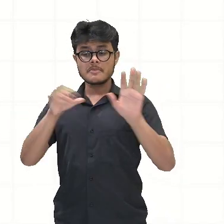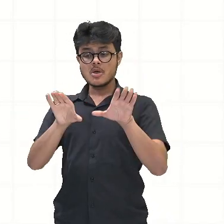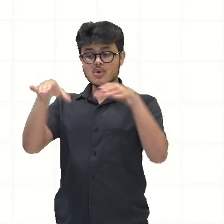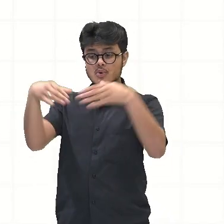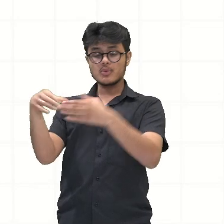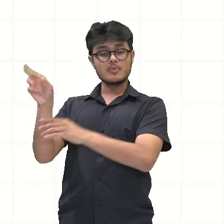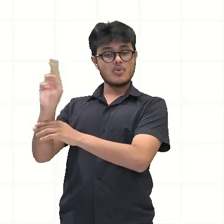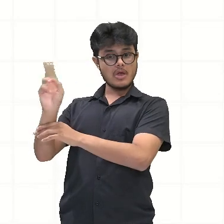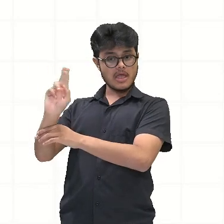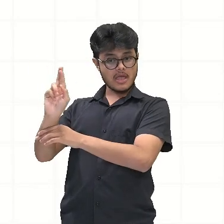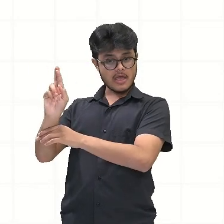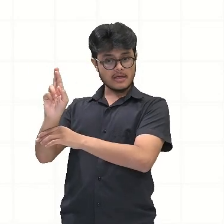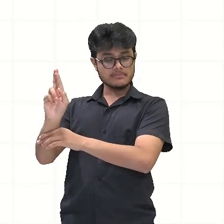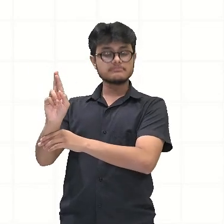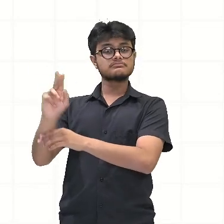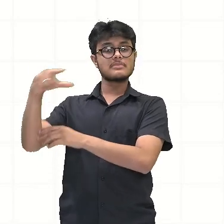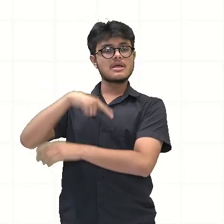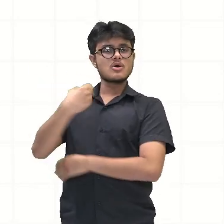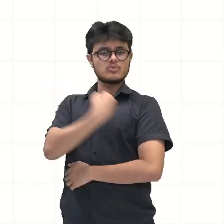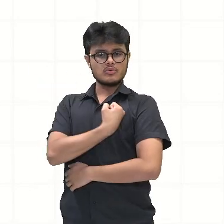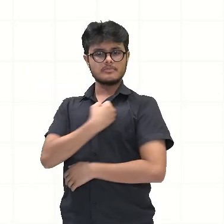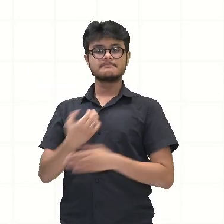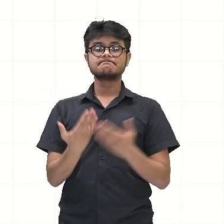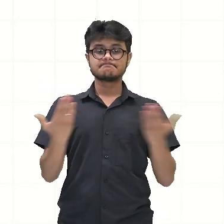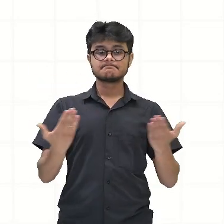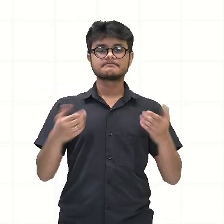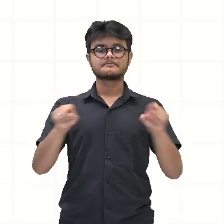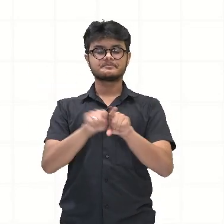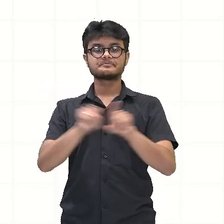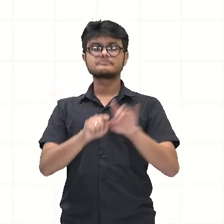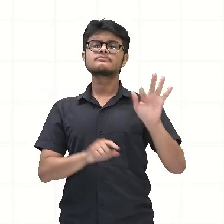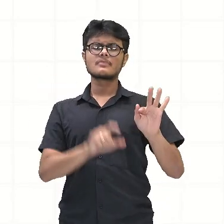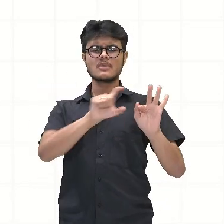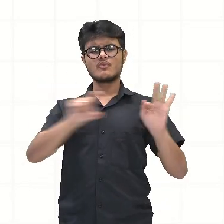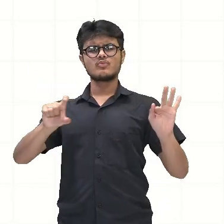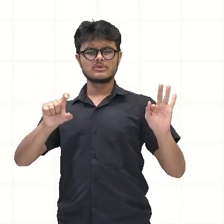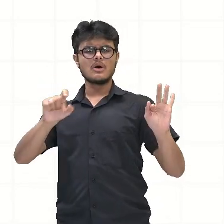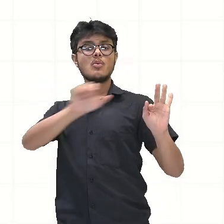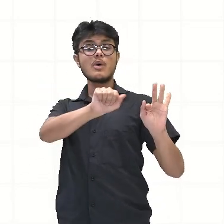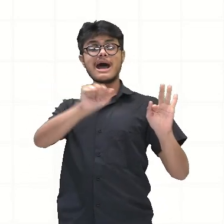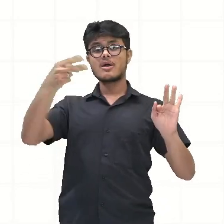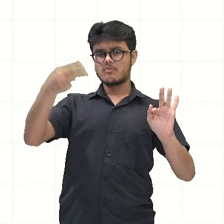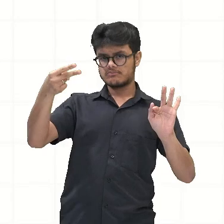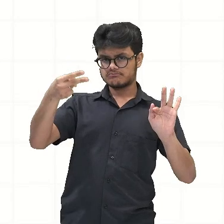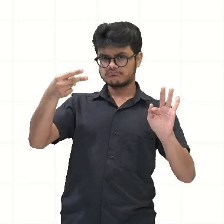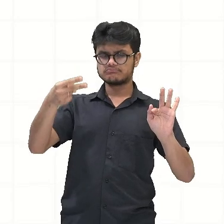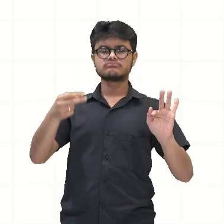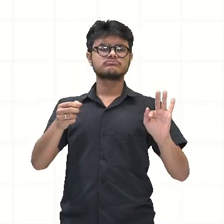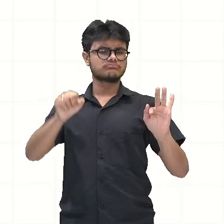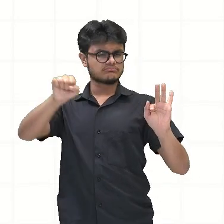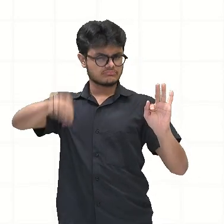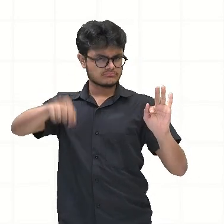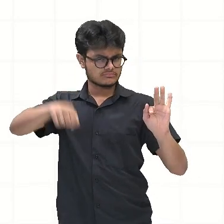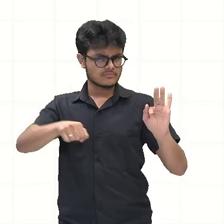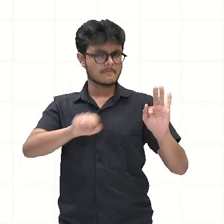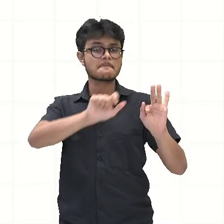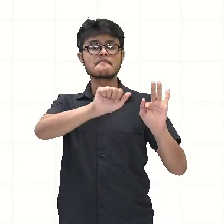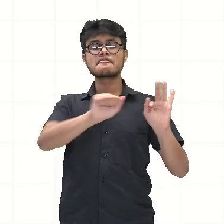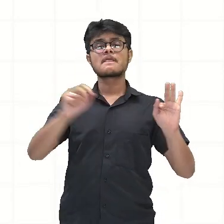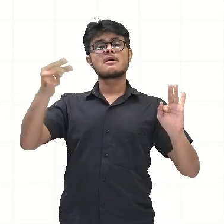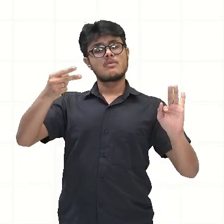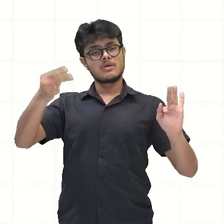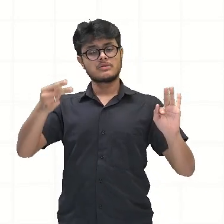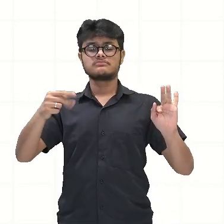chegar no conjunto dos números reais. É uma função chamada de função quadrática, ou do segundo grau, ou função